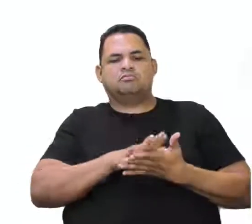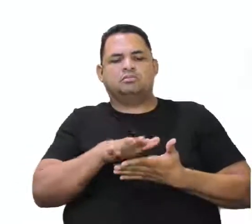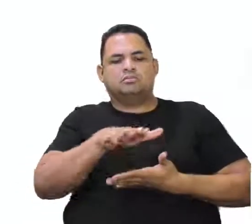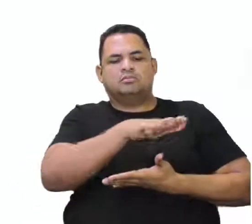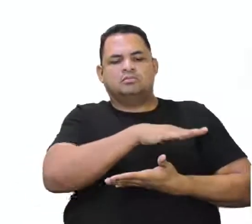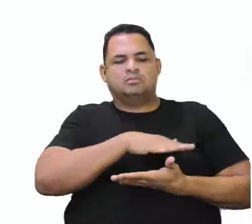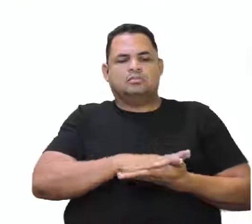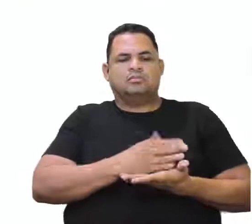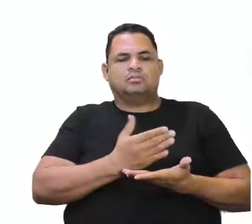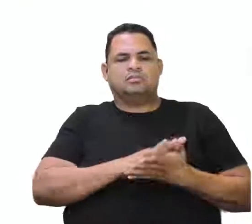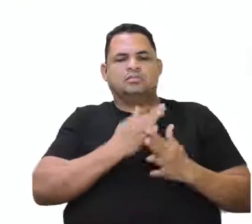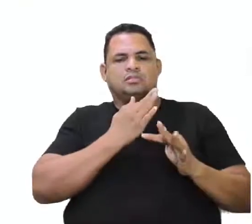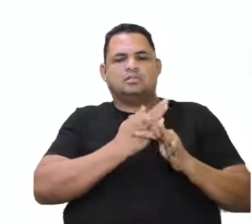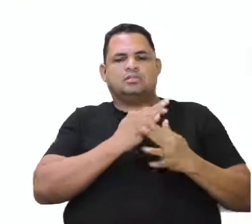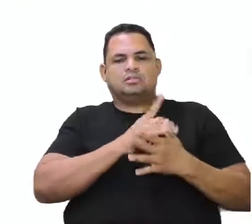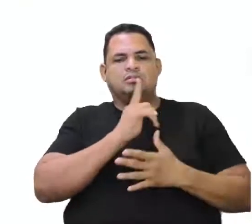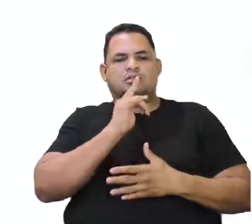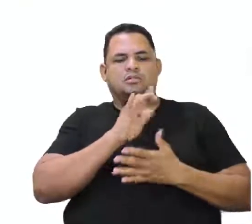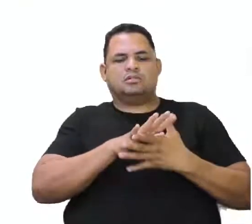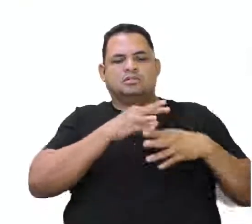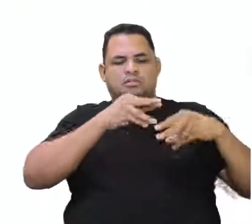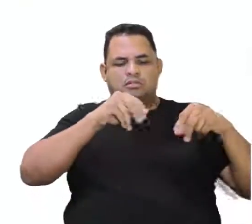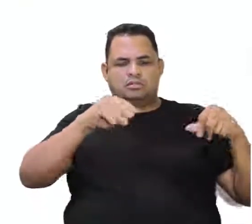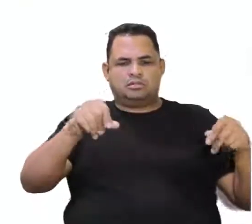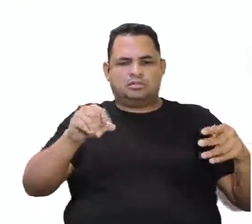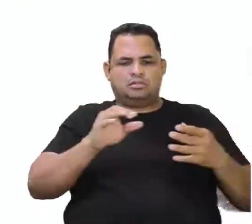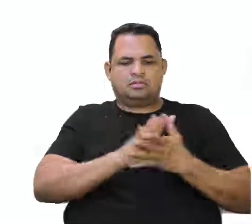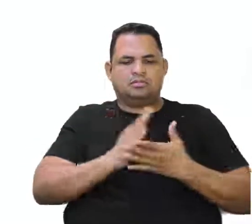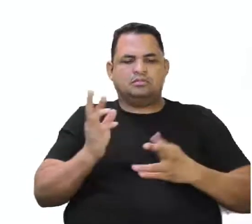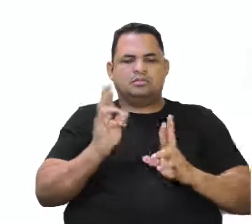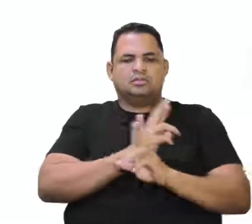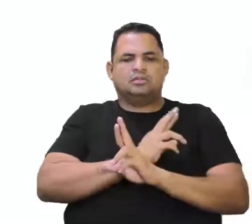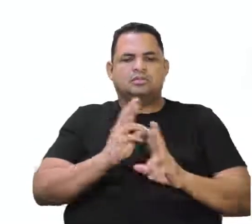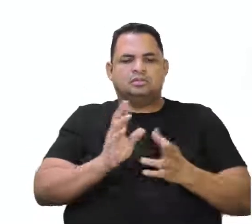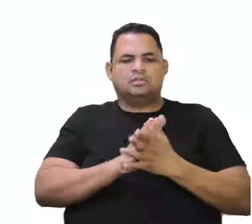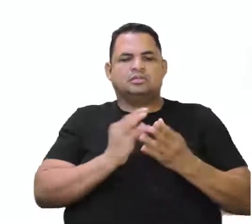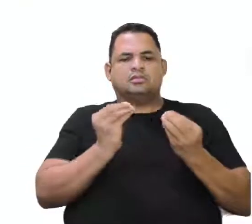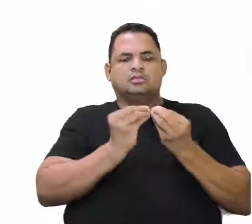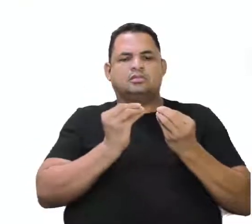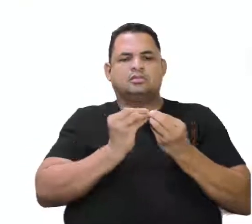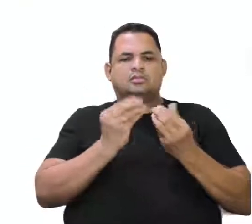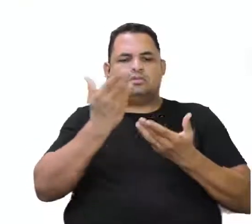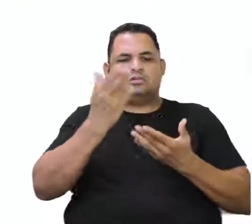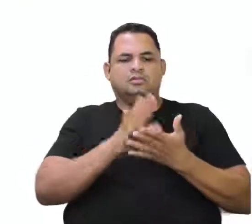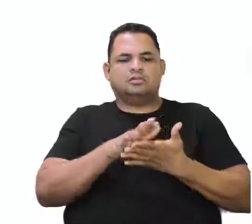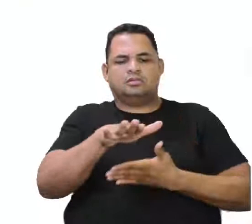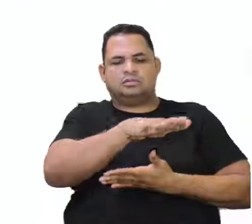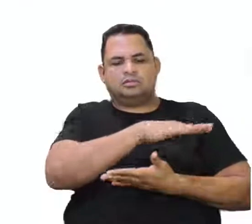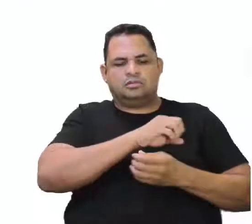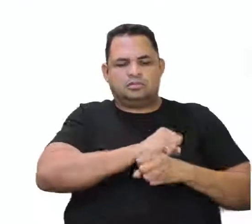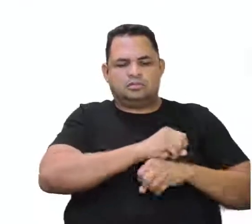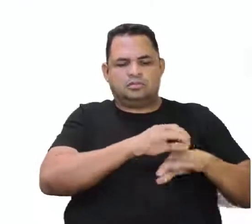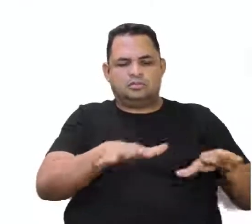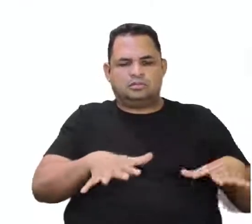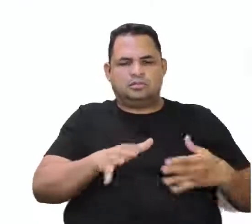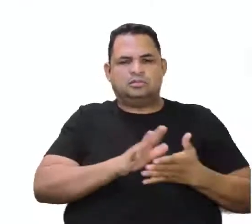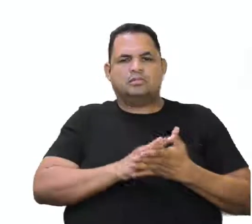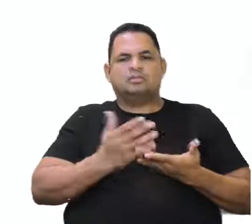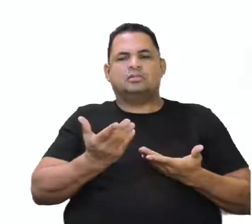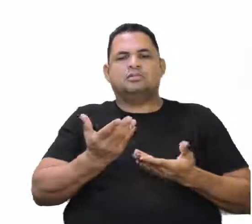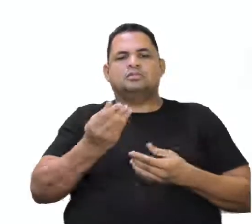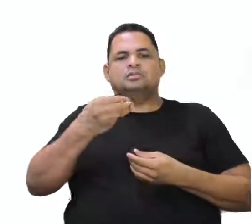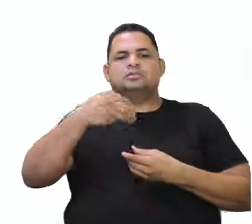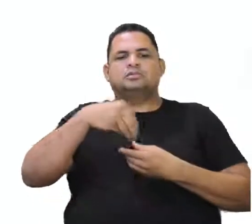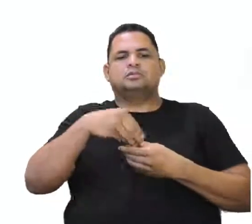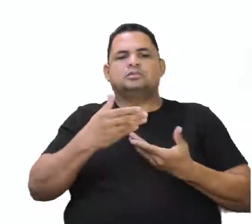ambiente físico, no caso, a água e o solo e as suas interações, as moléculas que estão ali dispersas, que faziam parte